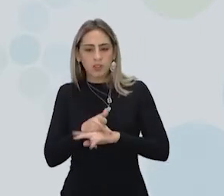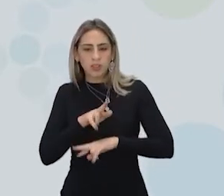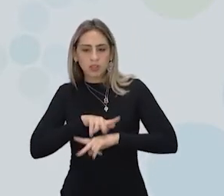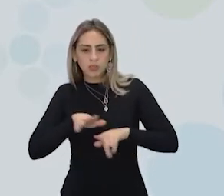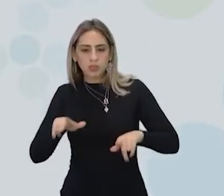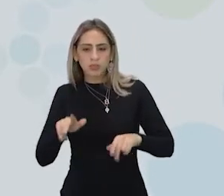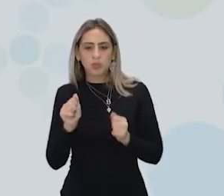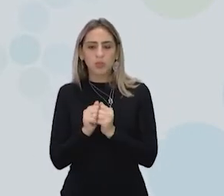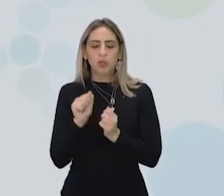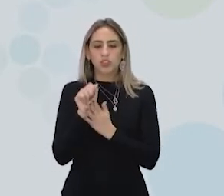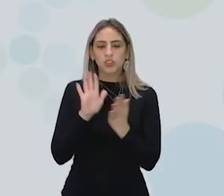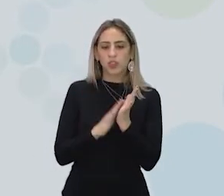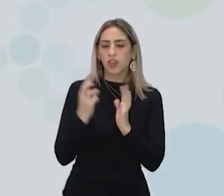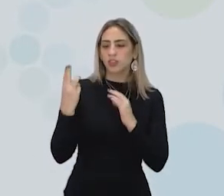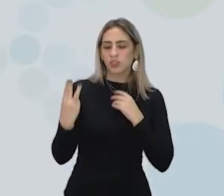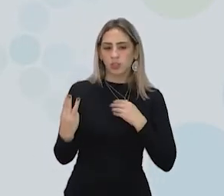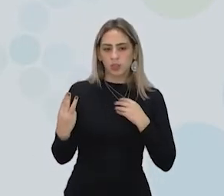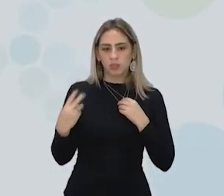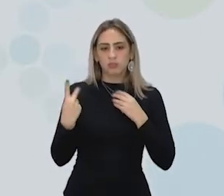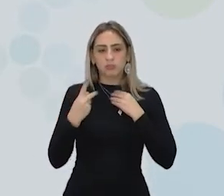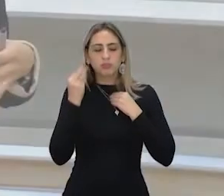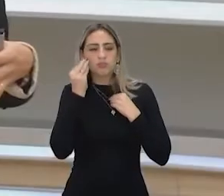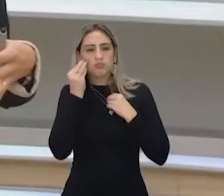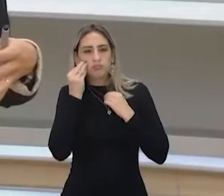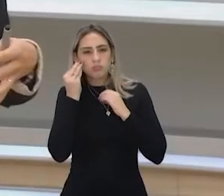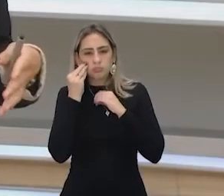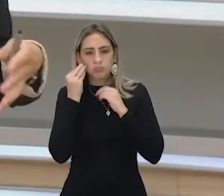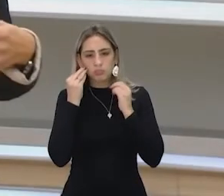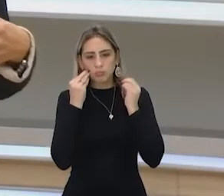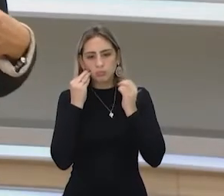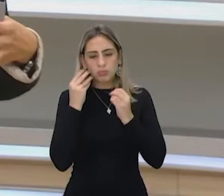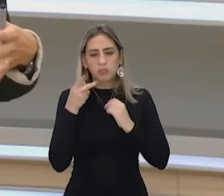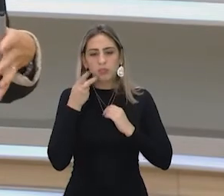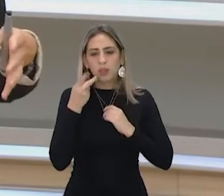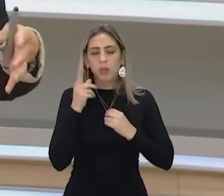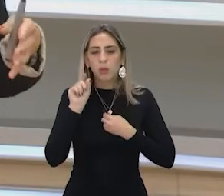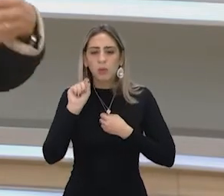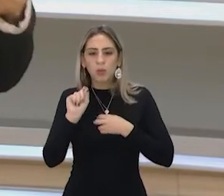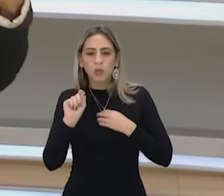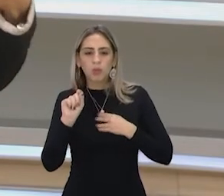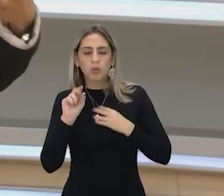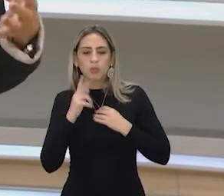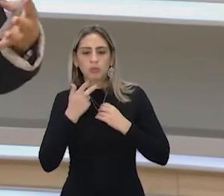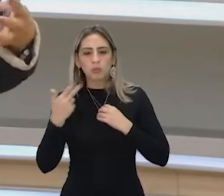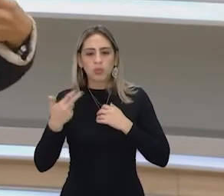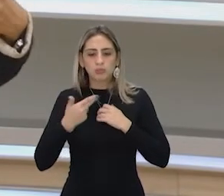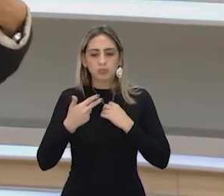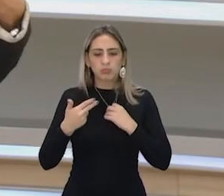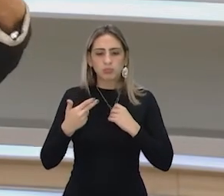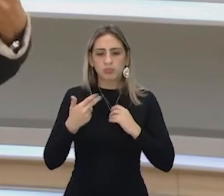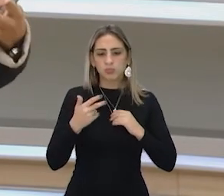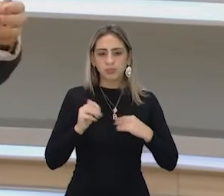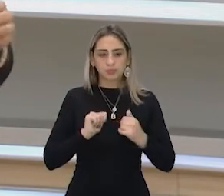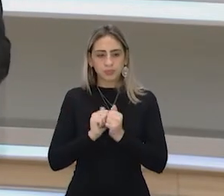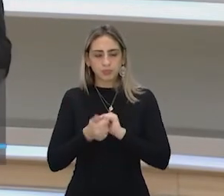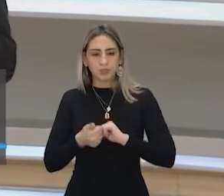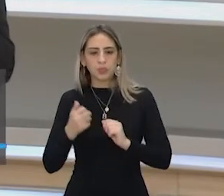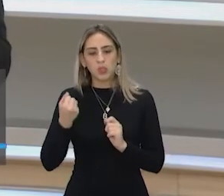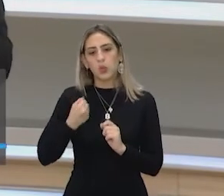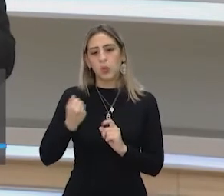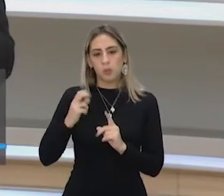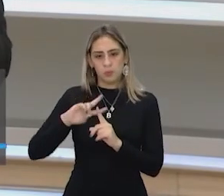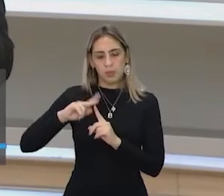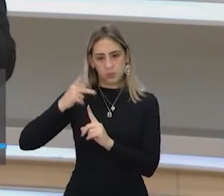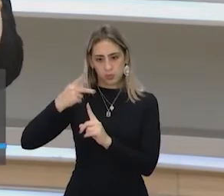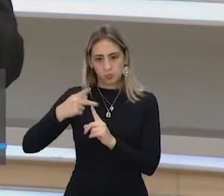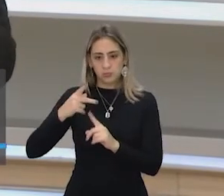com a atividade 3. A gente está tentando falar um pouco sobre as funções exponenciais. São